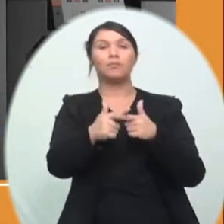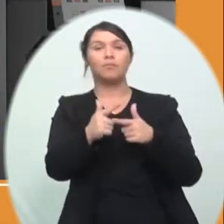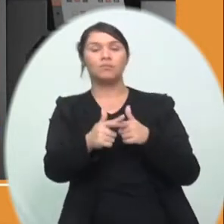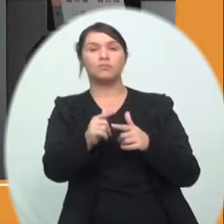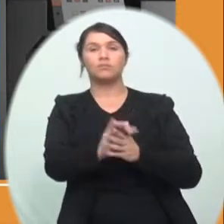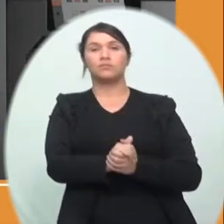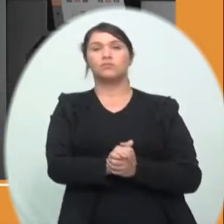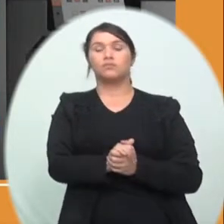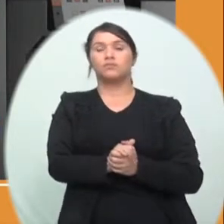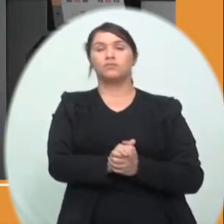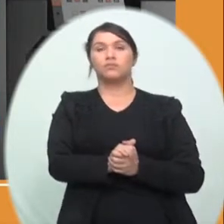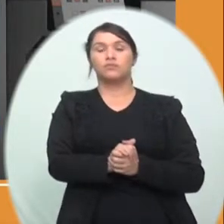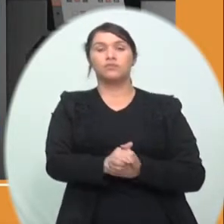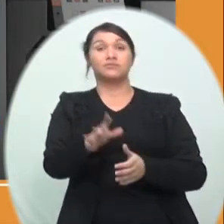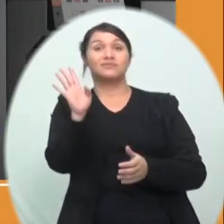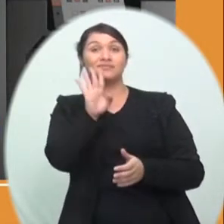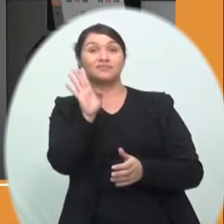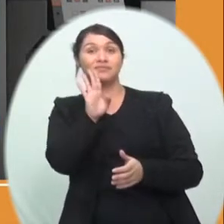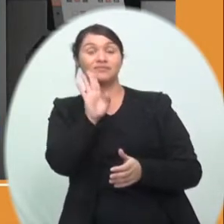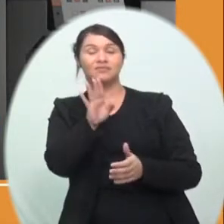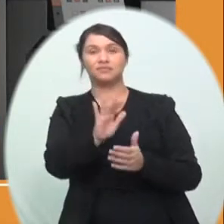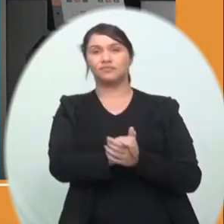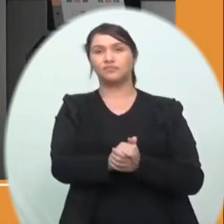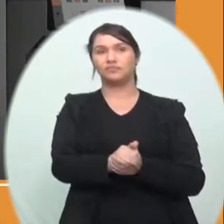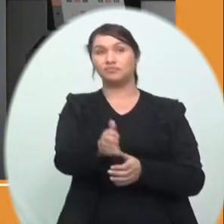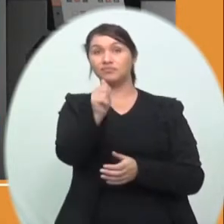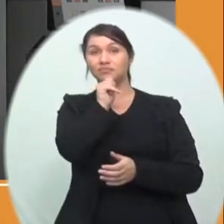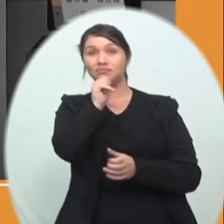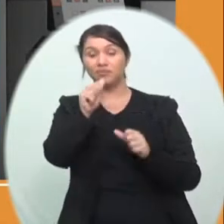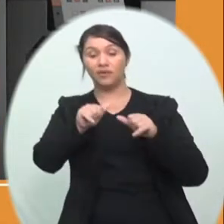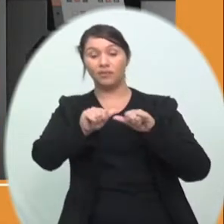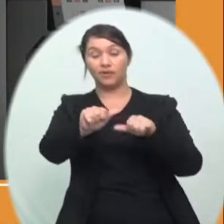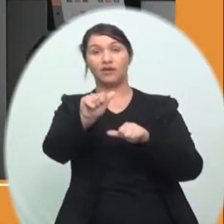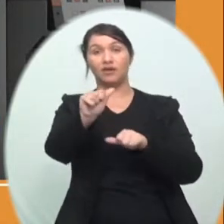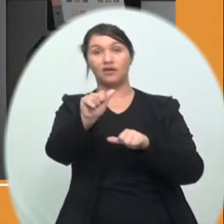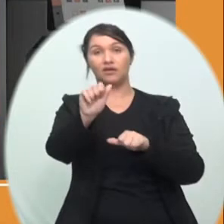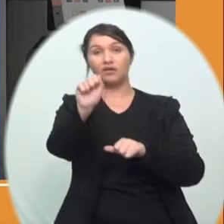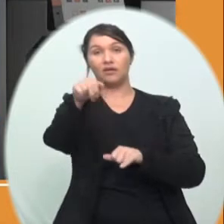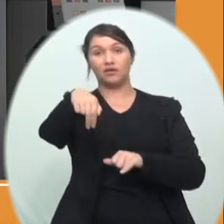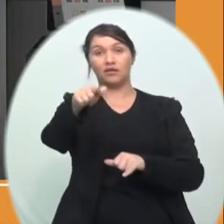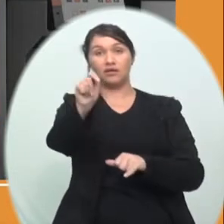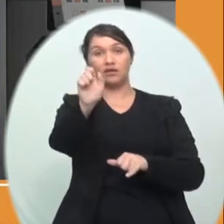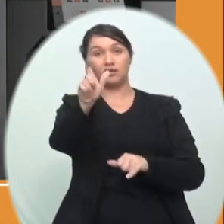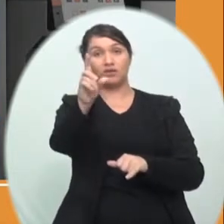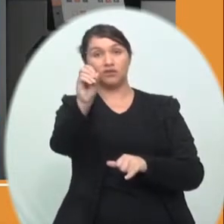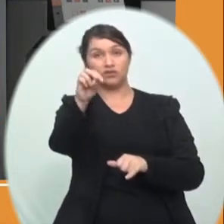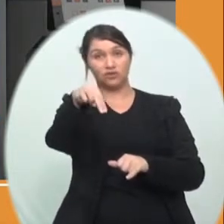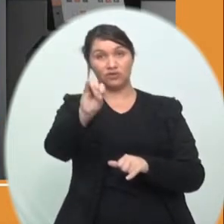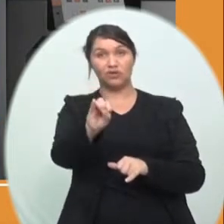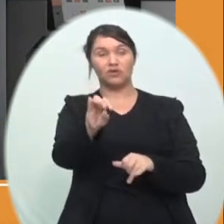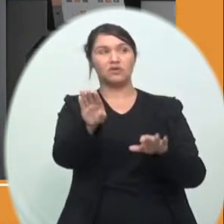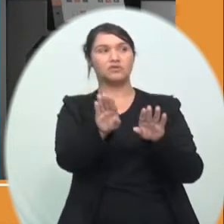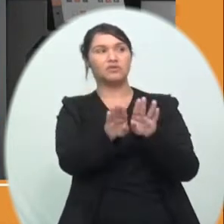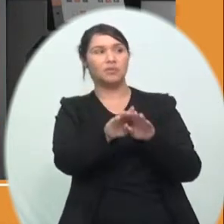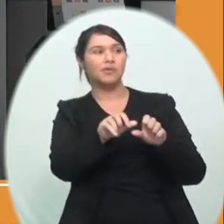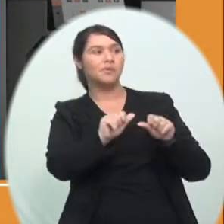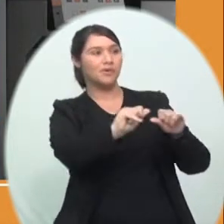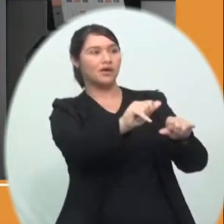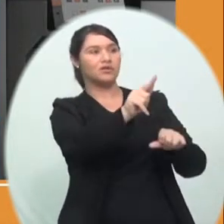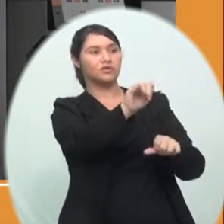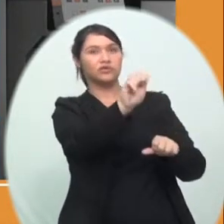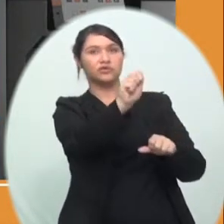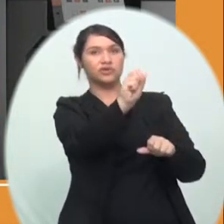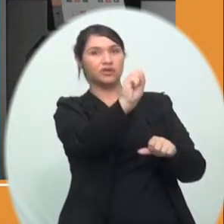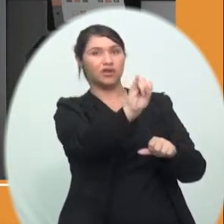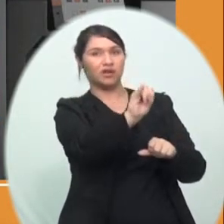A coisa bacana é que o Angelone e o Giasse vão disputar pela minha comida ali, para poder oferecer para mim